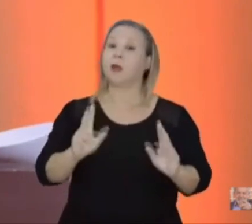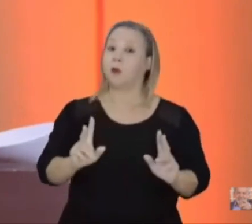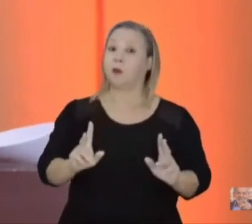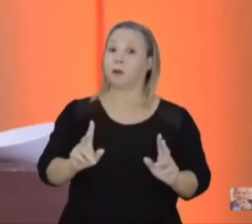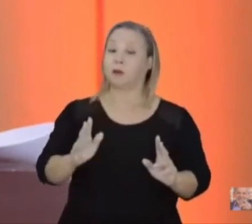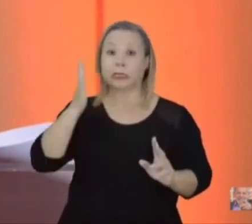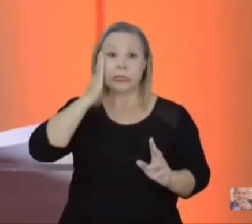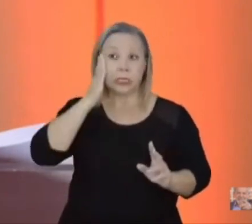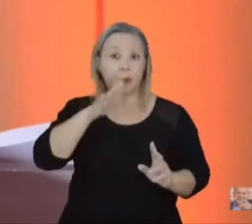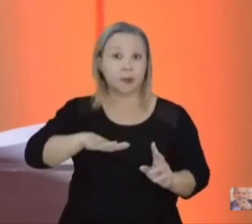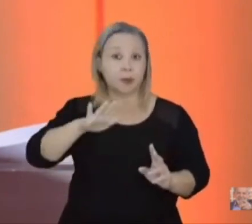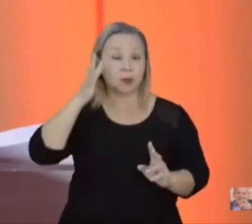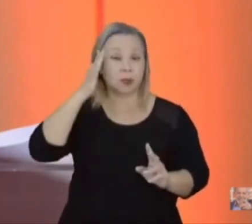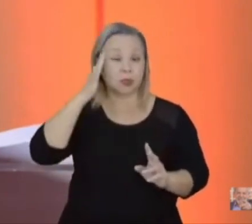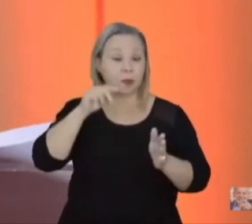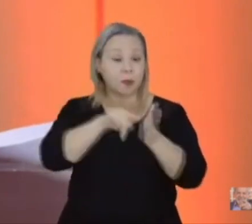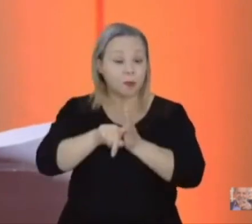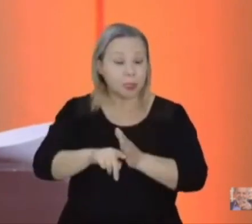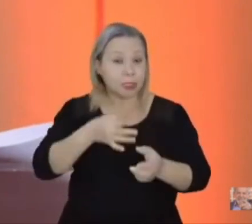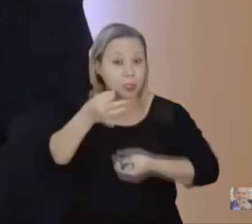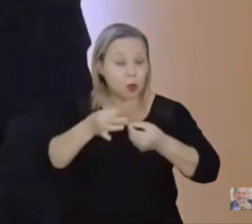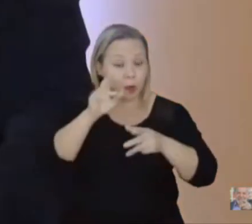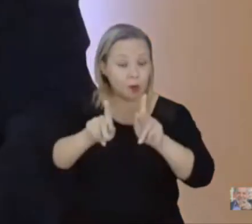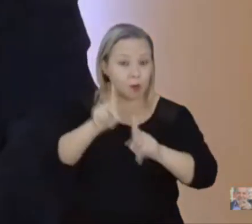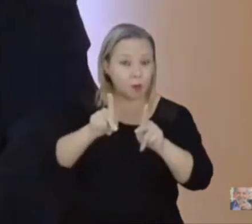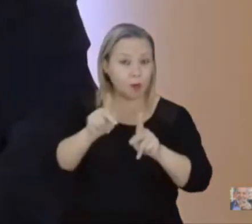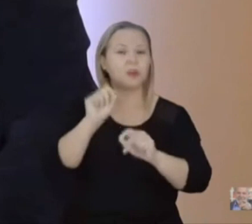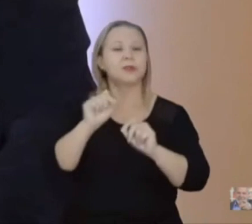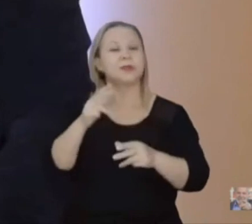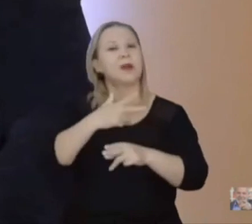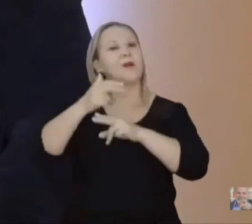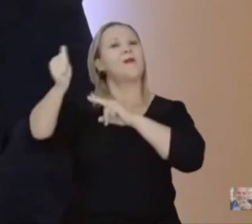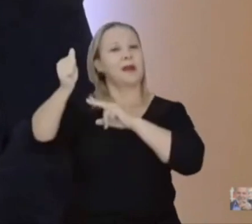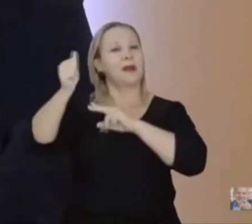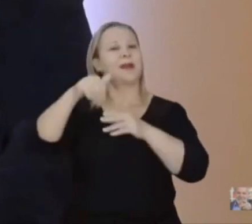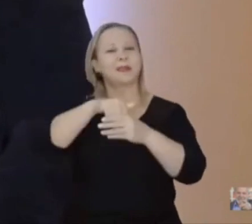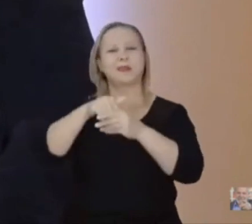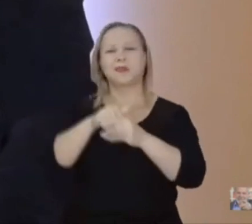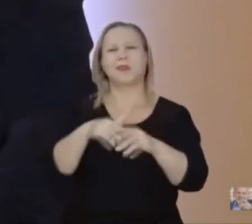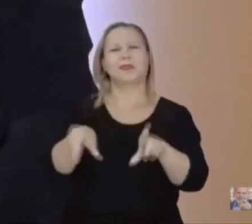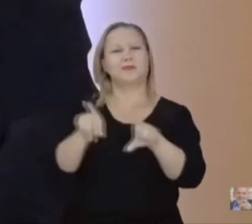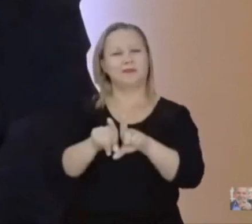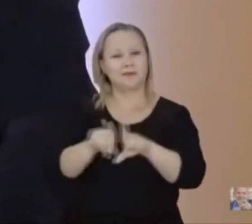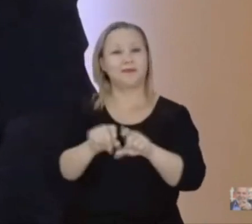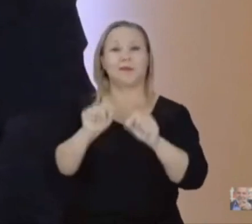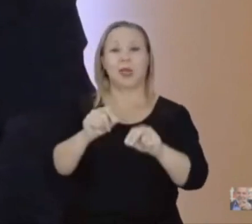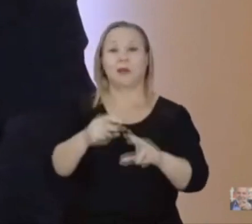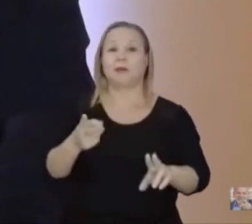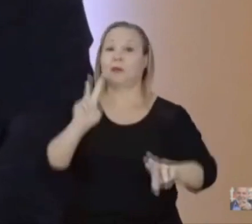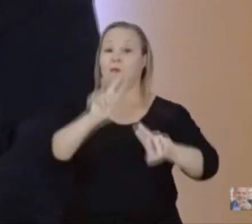pelas pesquisas de opinião pública, que eu ganharia as eleições, mesmo estando detido na Polícia Federal.